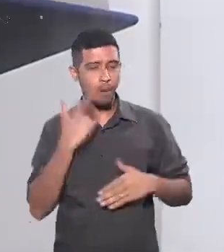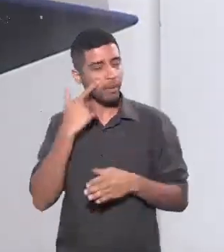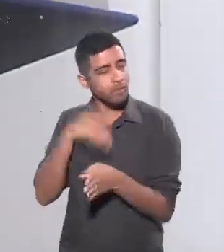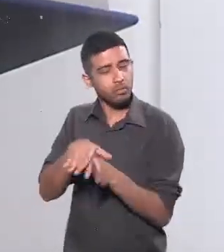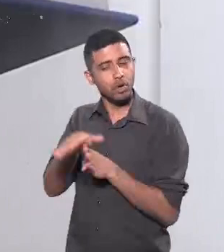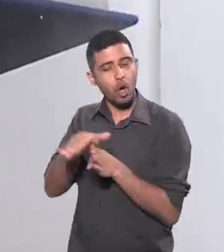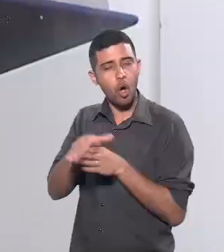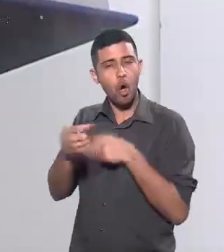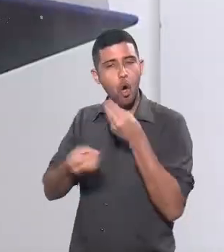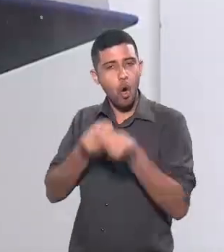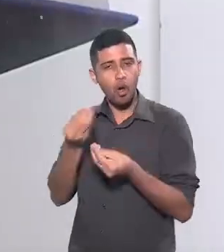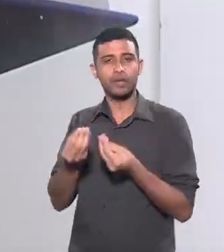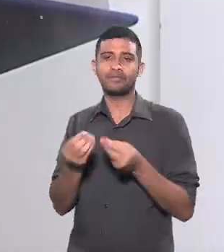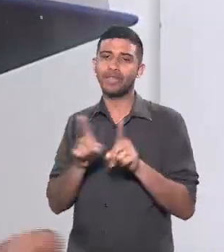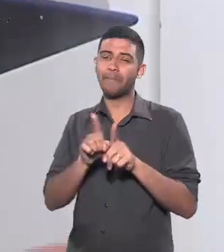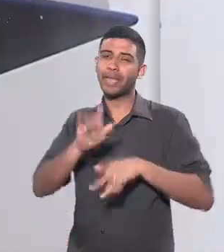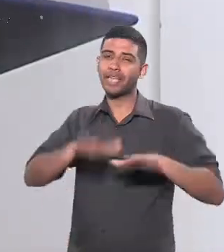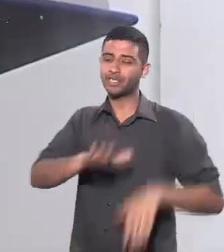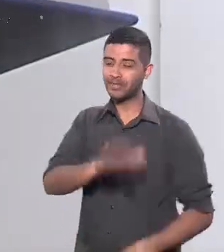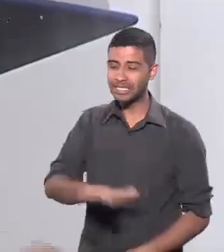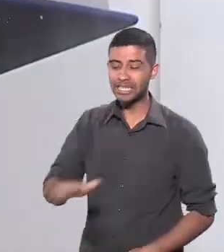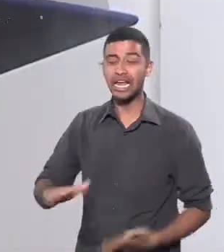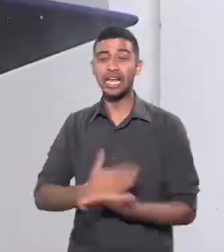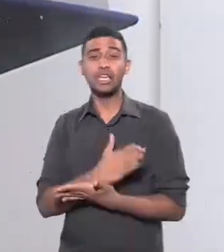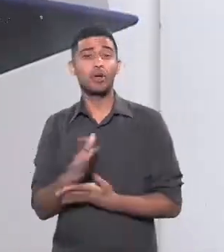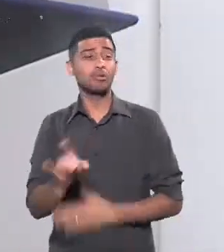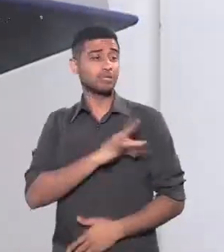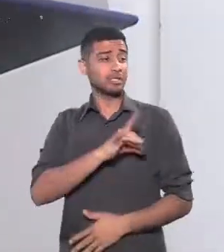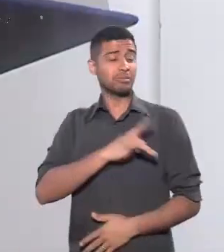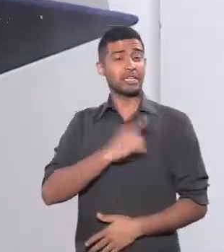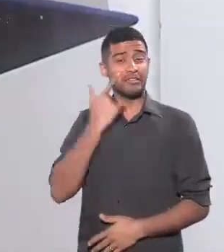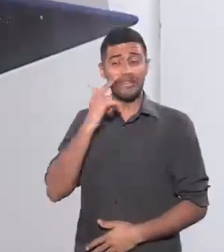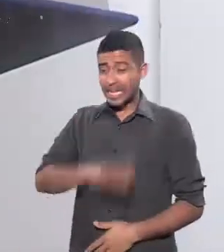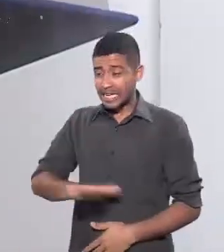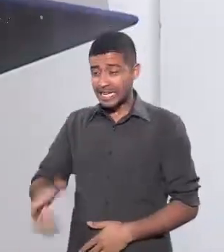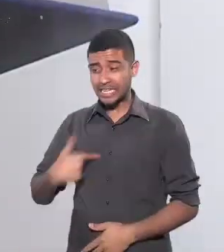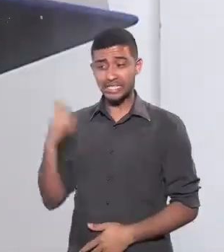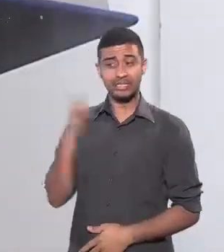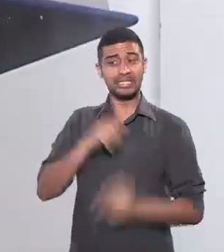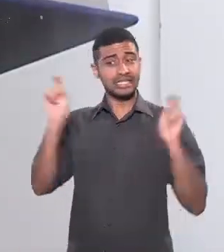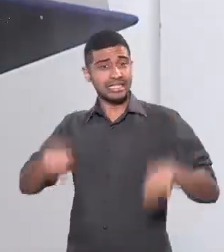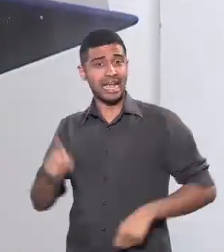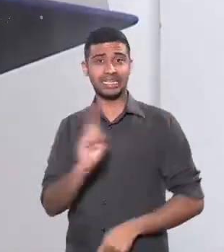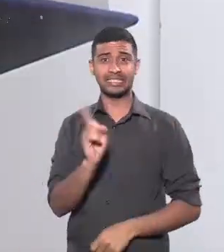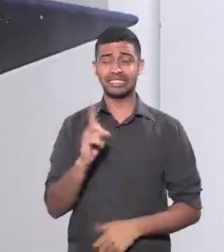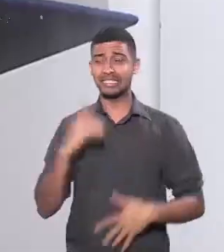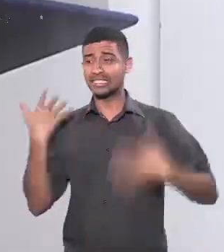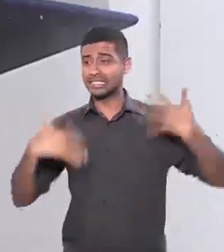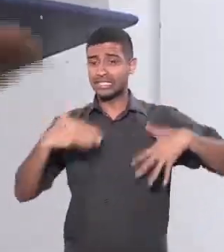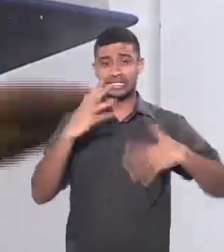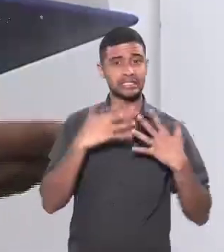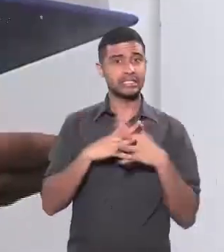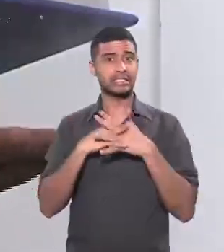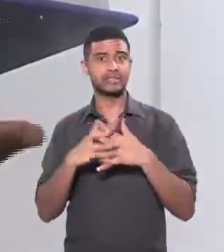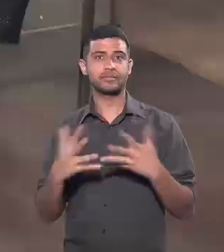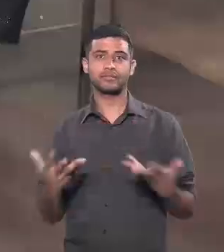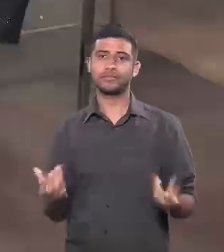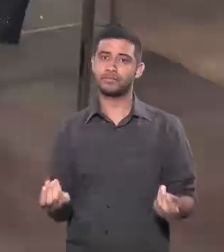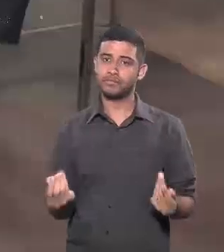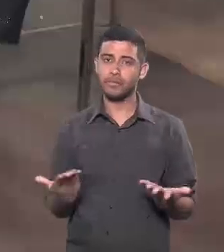calma, explicar tudo direitinho. E também quando é criança, alguns ficam com medo, tô com a criança aqui, será que eu vou conseguir fazer? E a questão quebrar